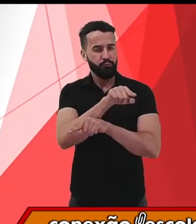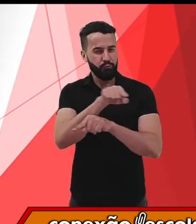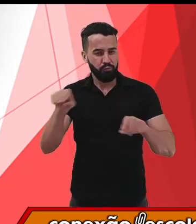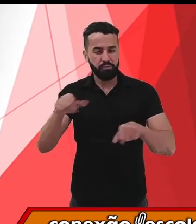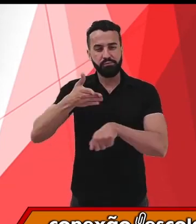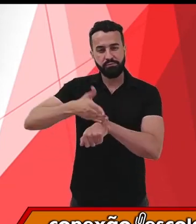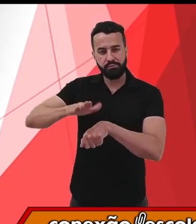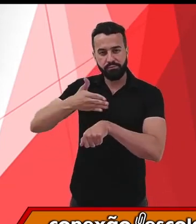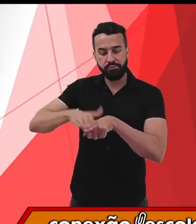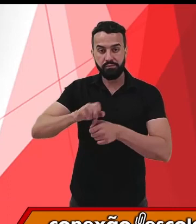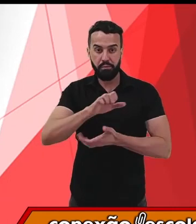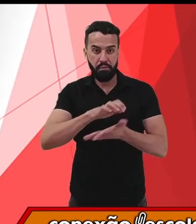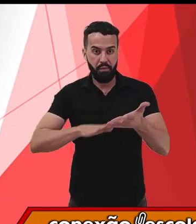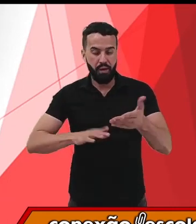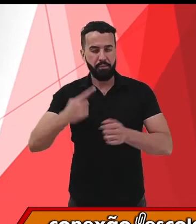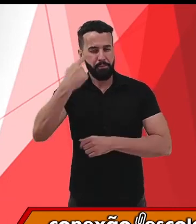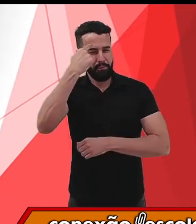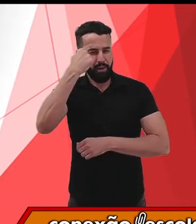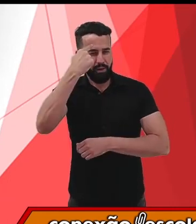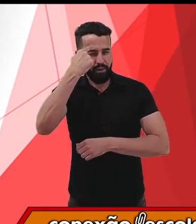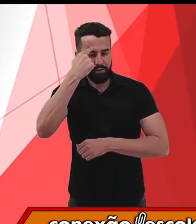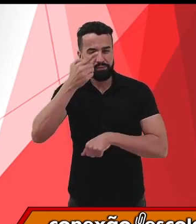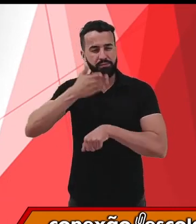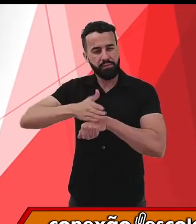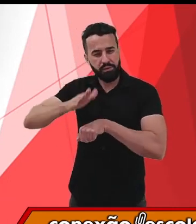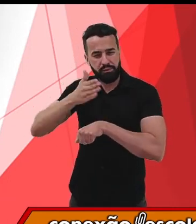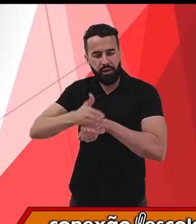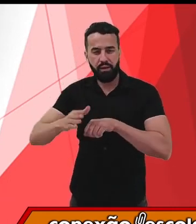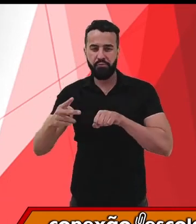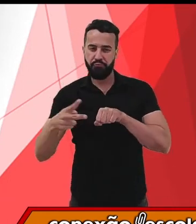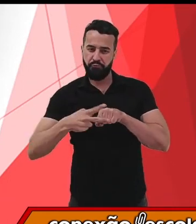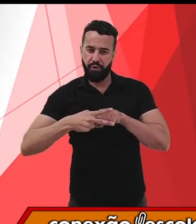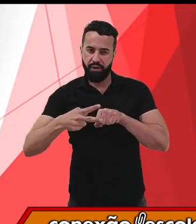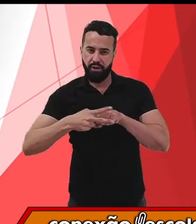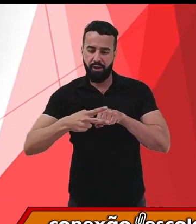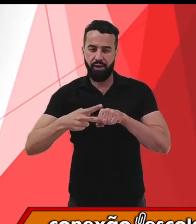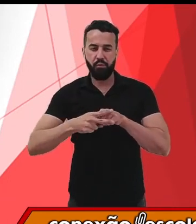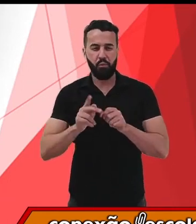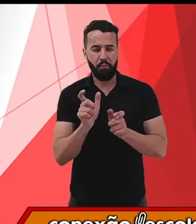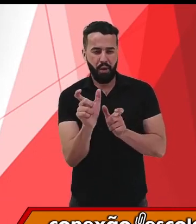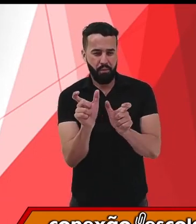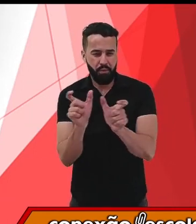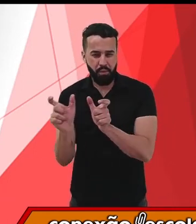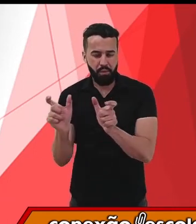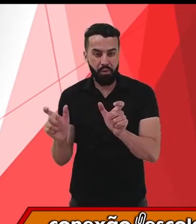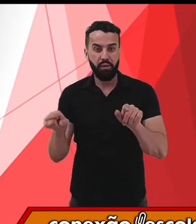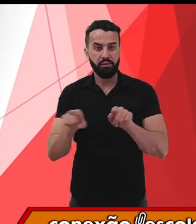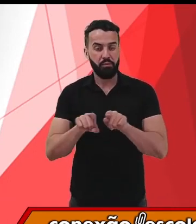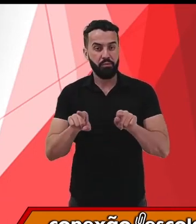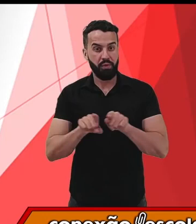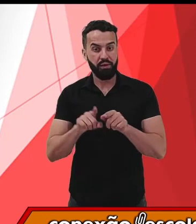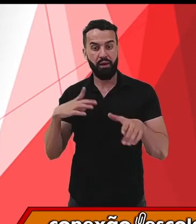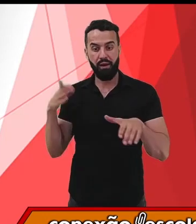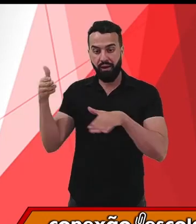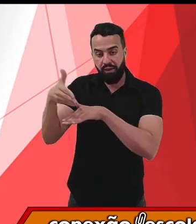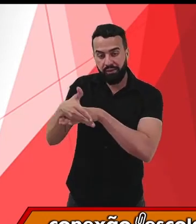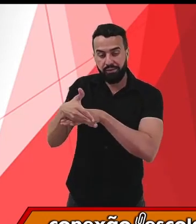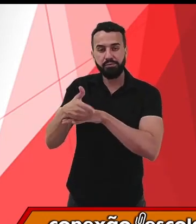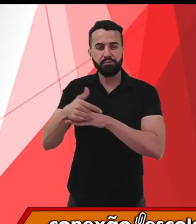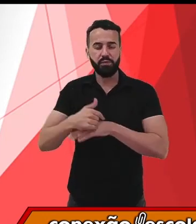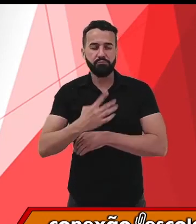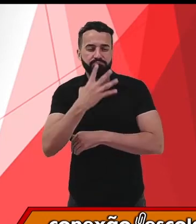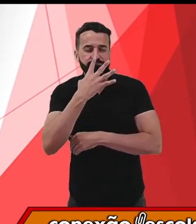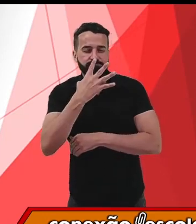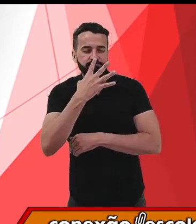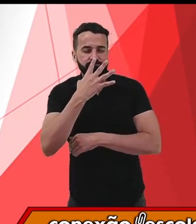um pouquinho. Pensem bem na estrutura, na conjugação, de tudo que nós temos pensado. Visite esse conteúdo mais uma vez ali